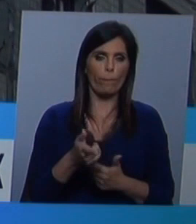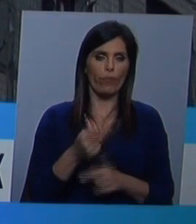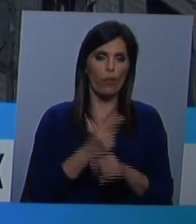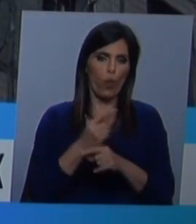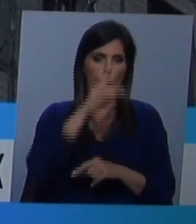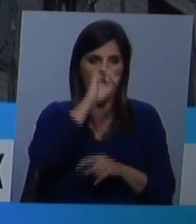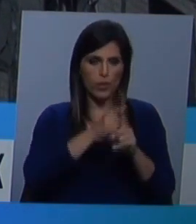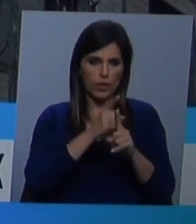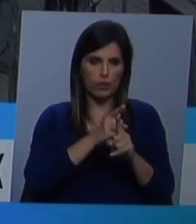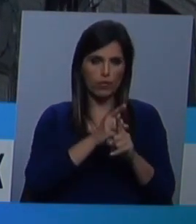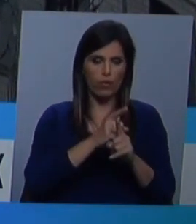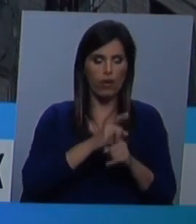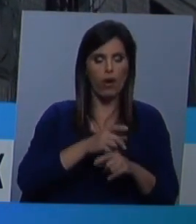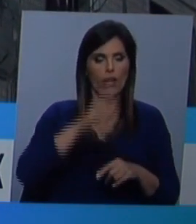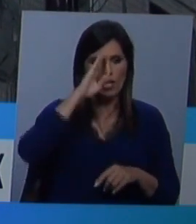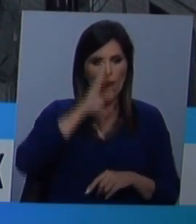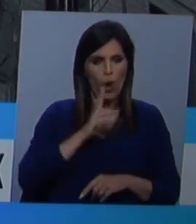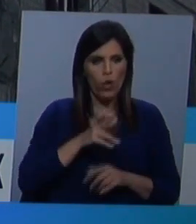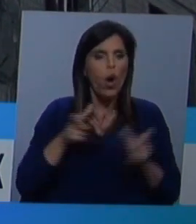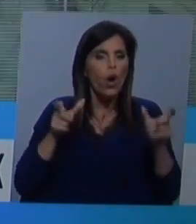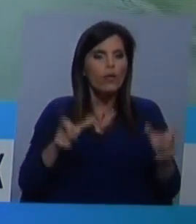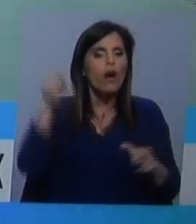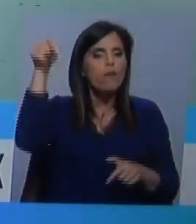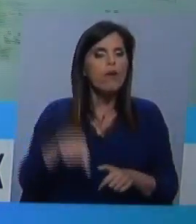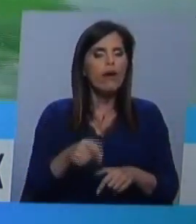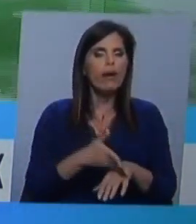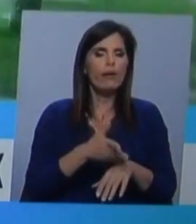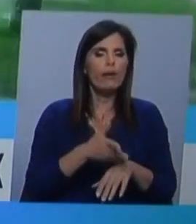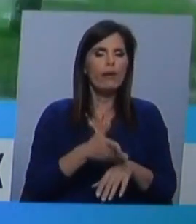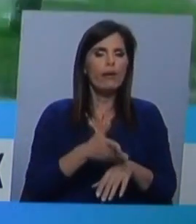em conta que o objetivo das forças russas é o controlo imediato e quanto antes da região do Donbass.